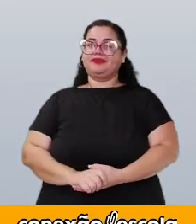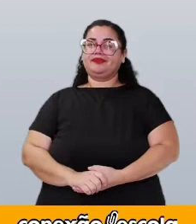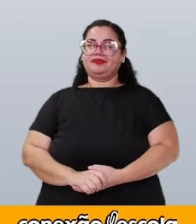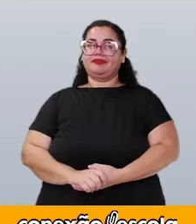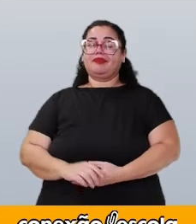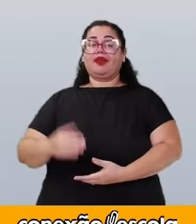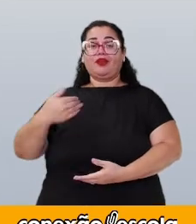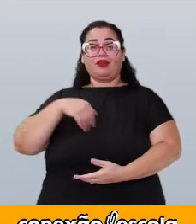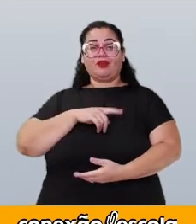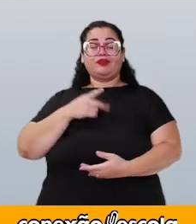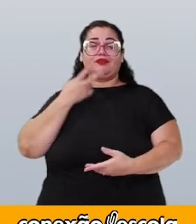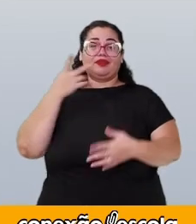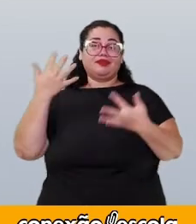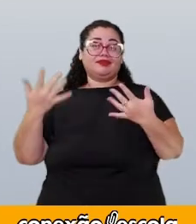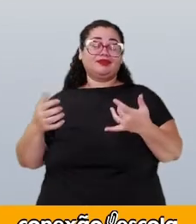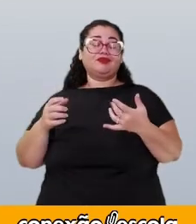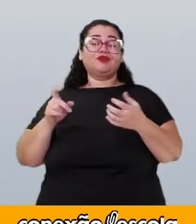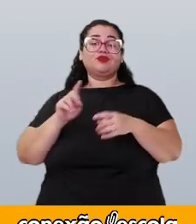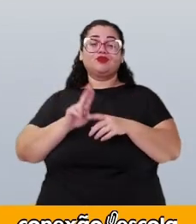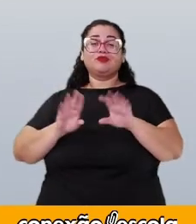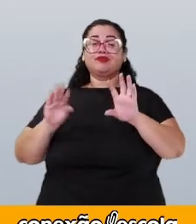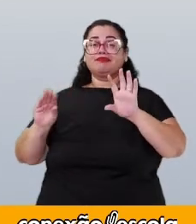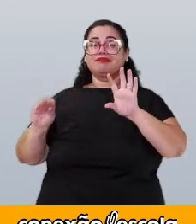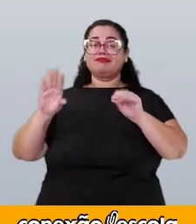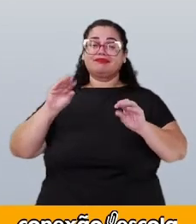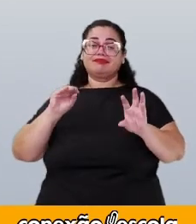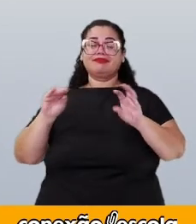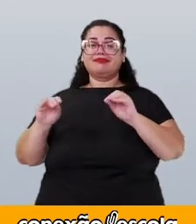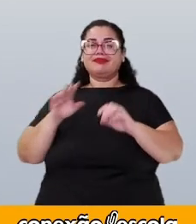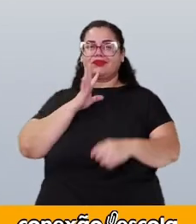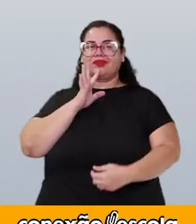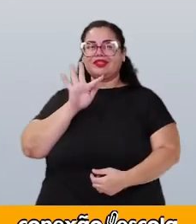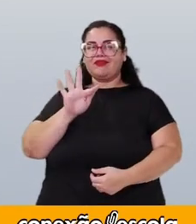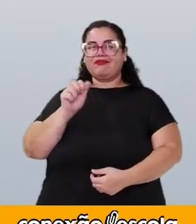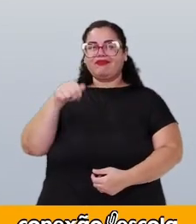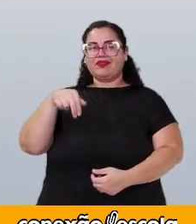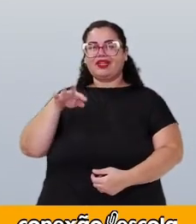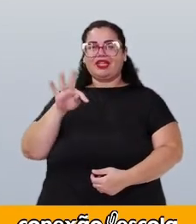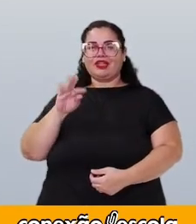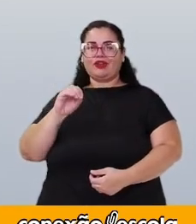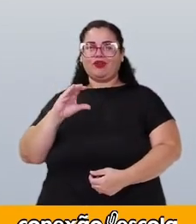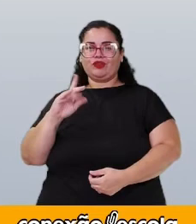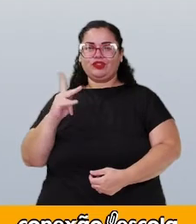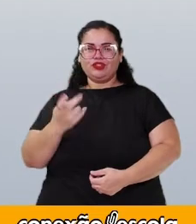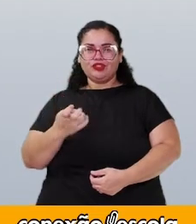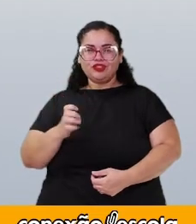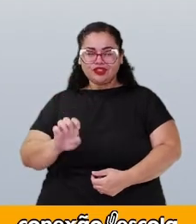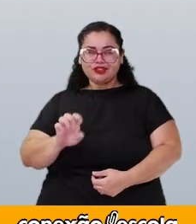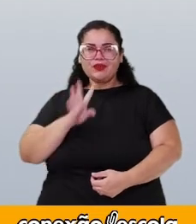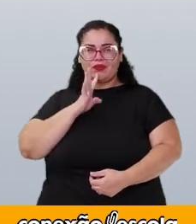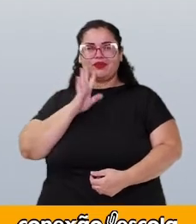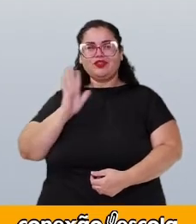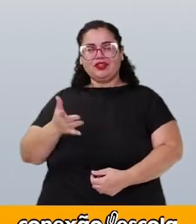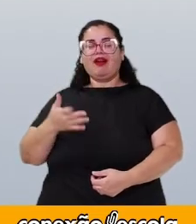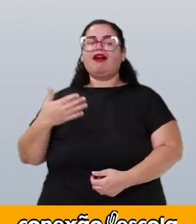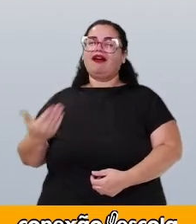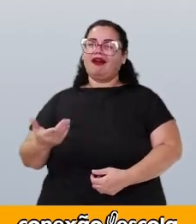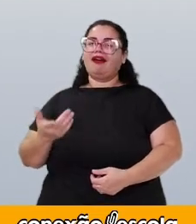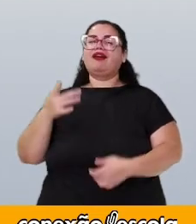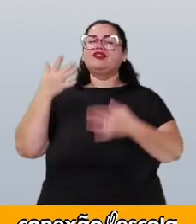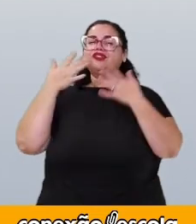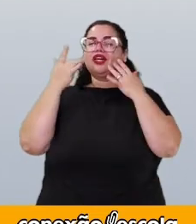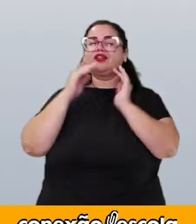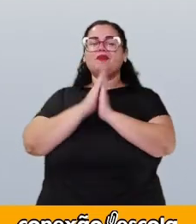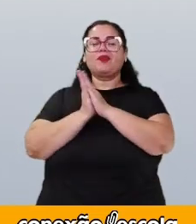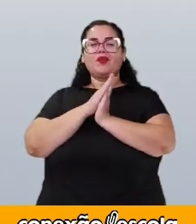Nós estamos falando aqui dos fantoches. Já assistiu alguma peça como essa? Pois é. O teatro de bonecos,